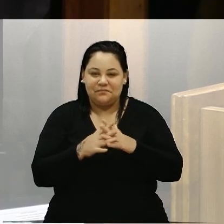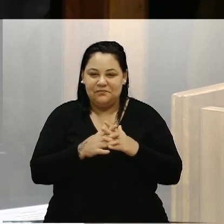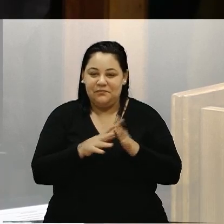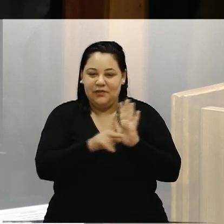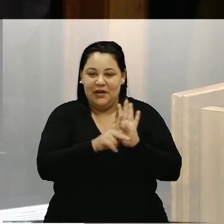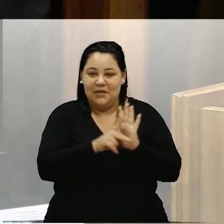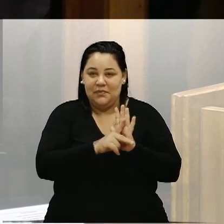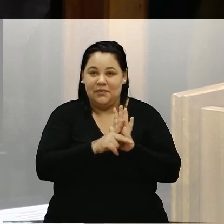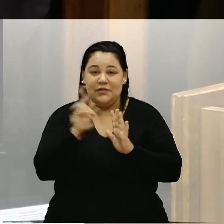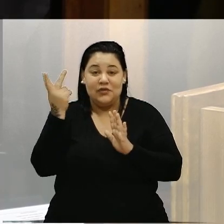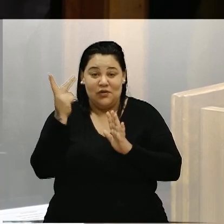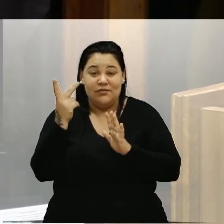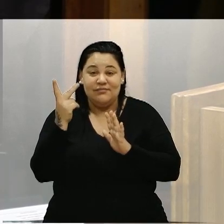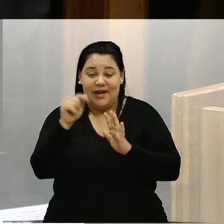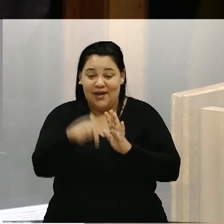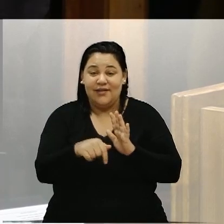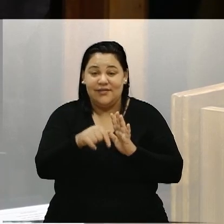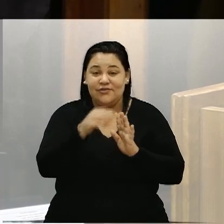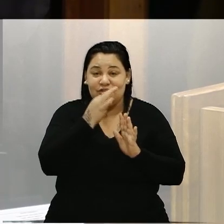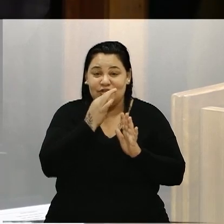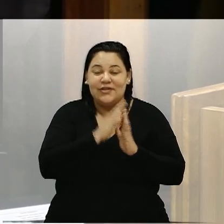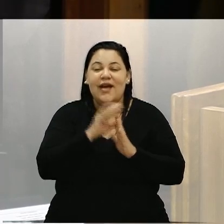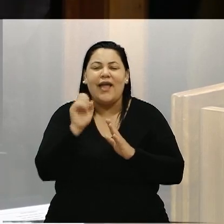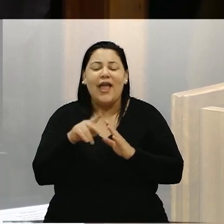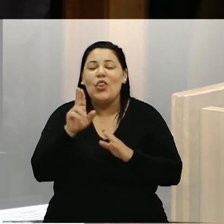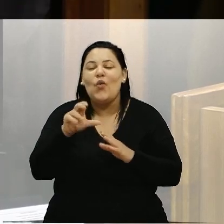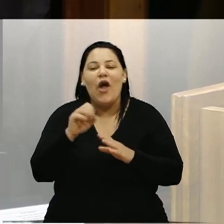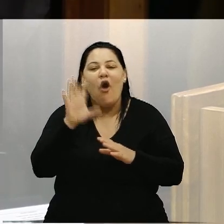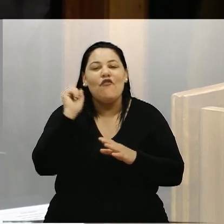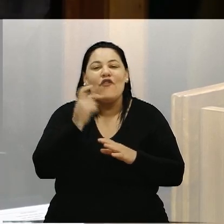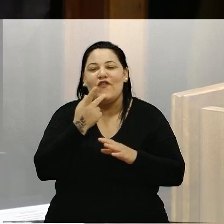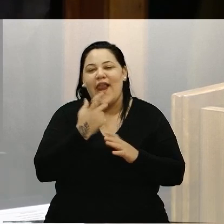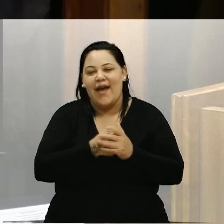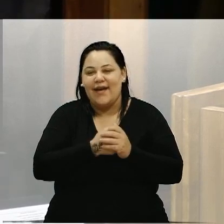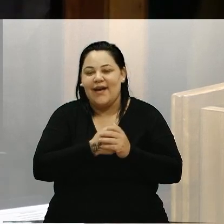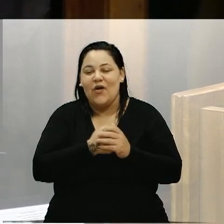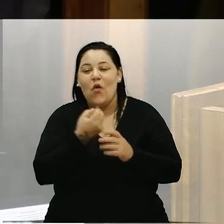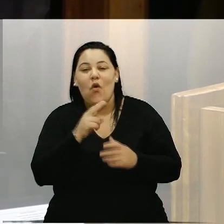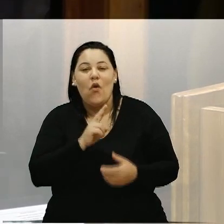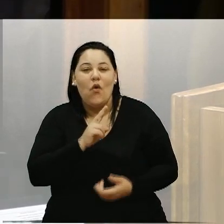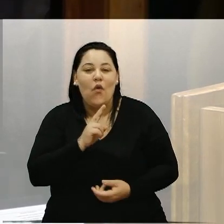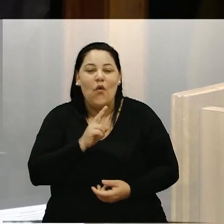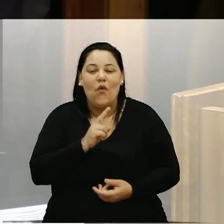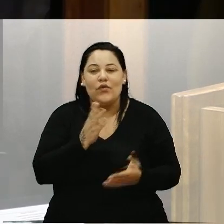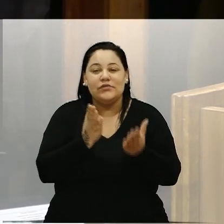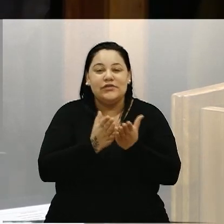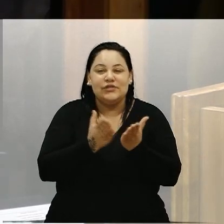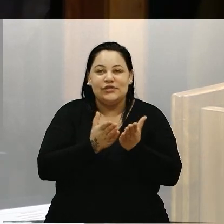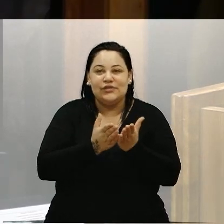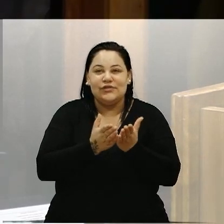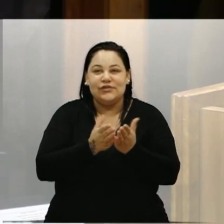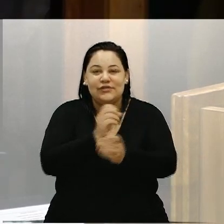do município de Caxias. Quem nunca ouviu dizer ou nunca viu alguém que estudou no